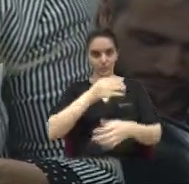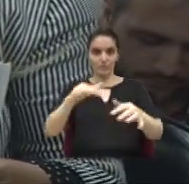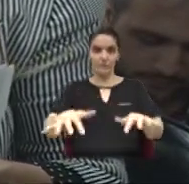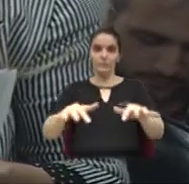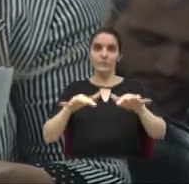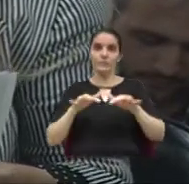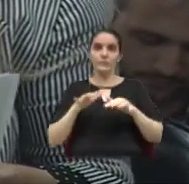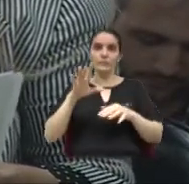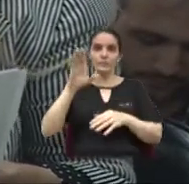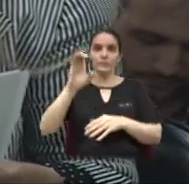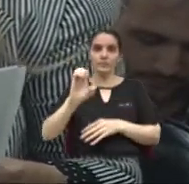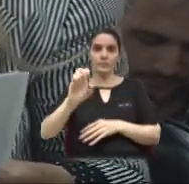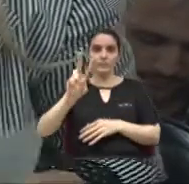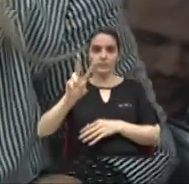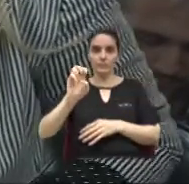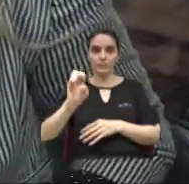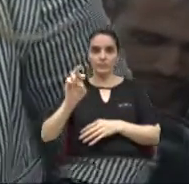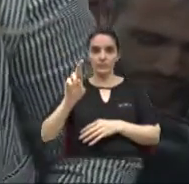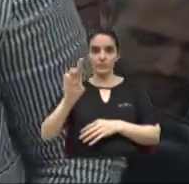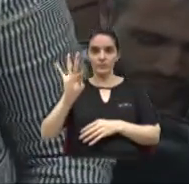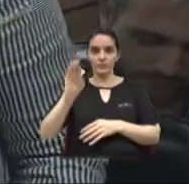de Everton Toniato.